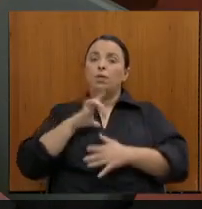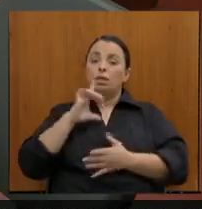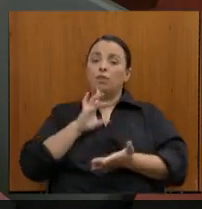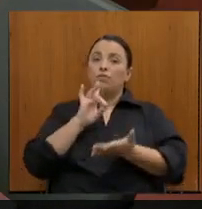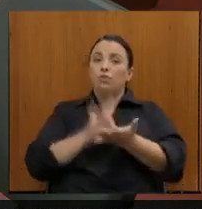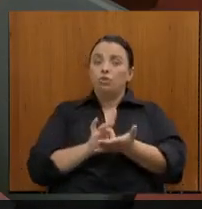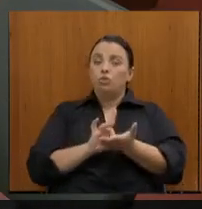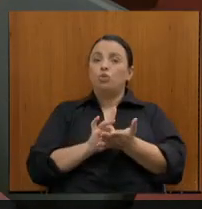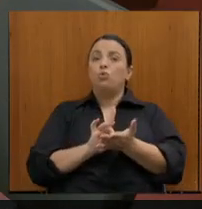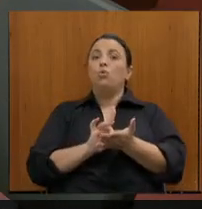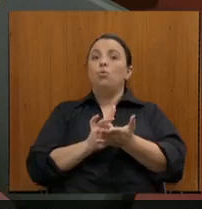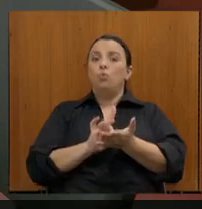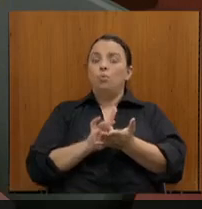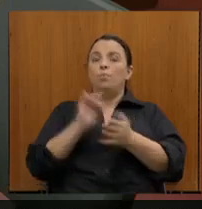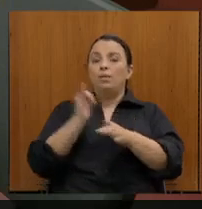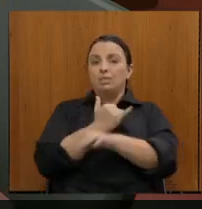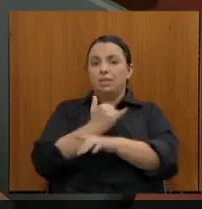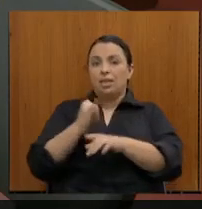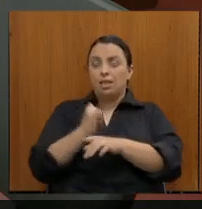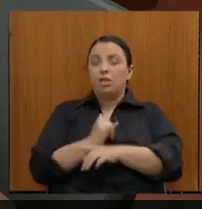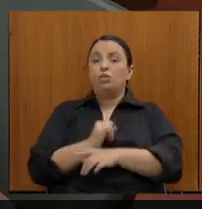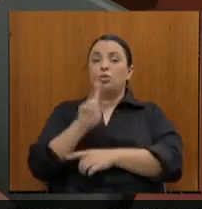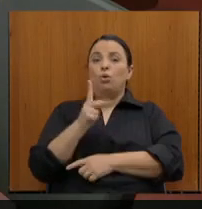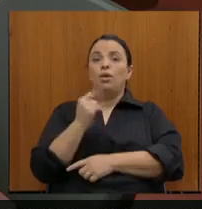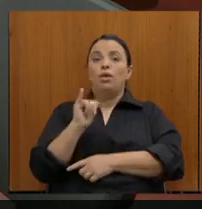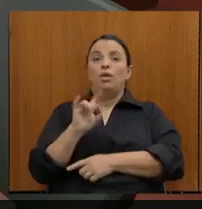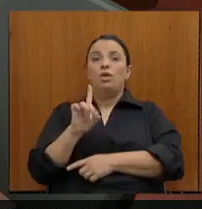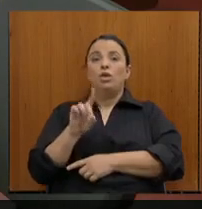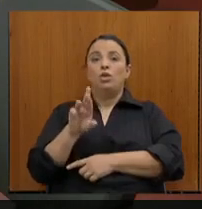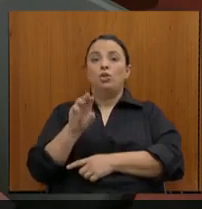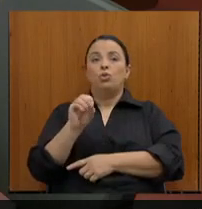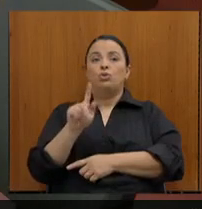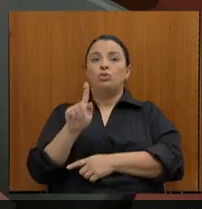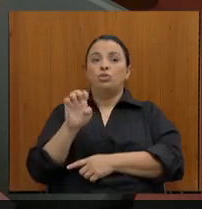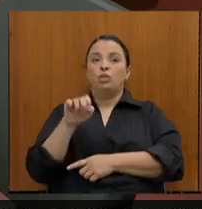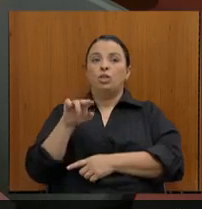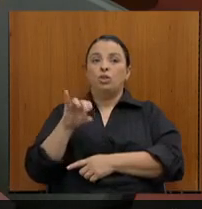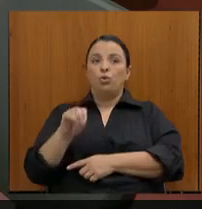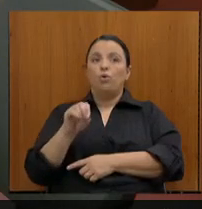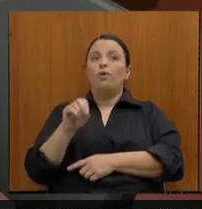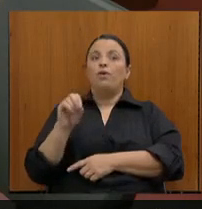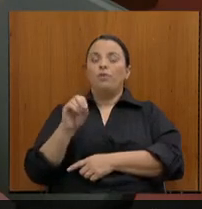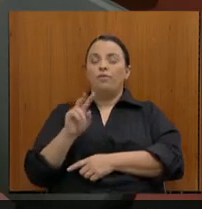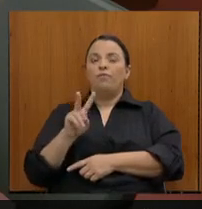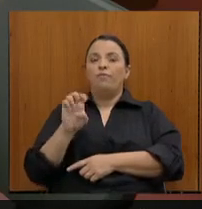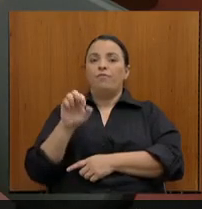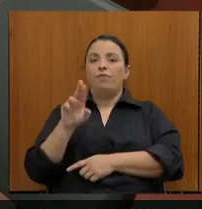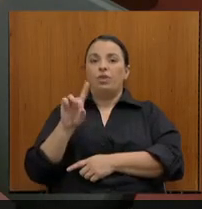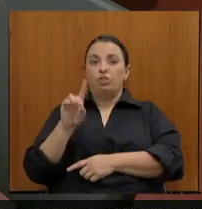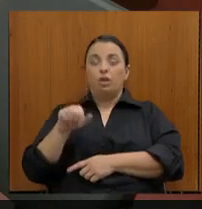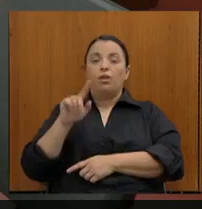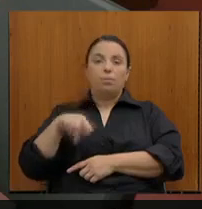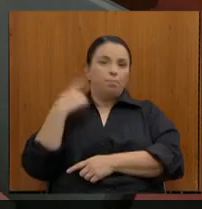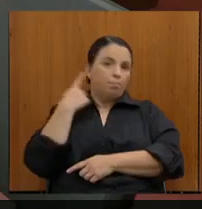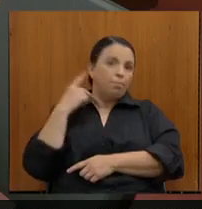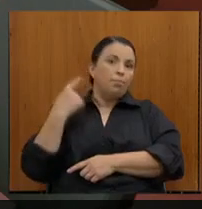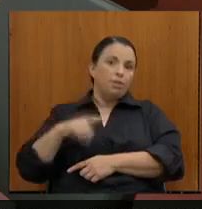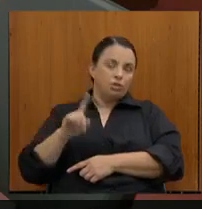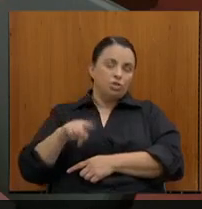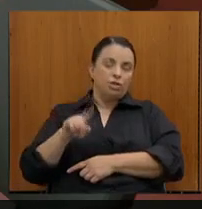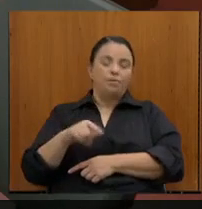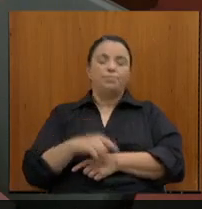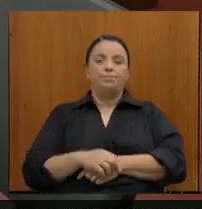para o hidrogênio Verde em Minas Gerais essa reunião está sendo transmitido ao vivo pelo Portal da assembleia na